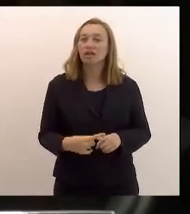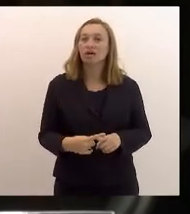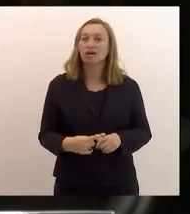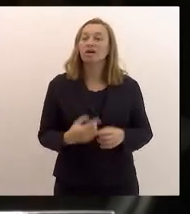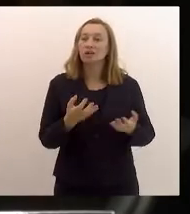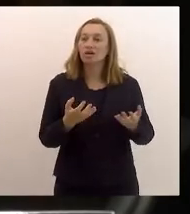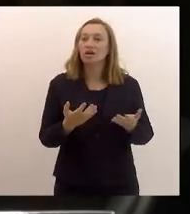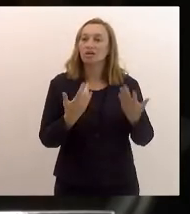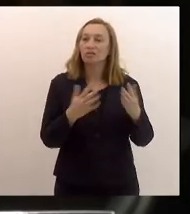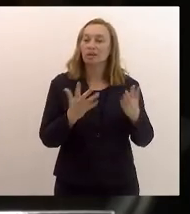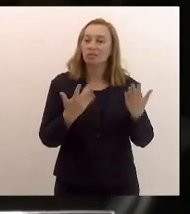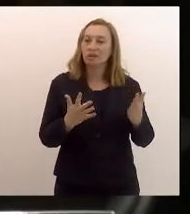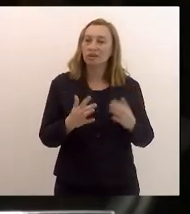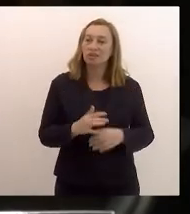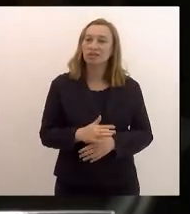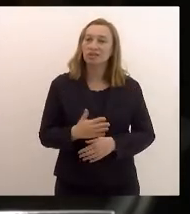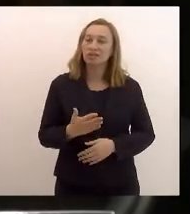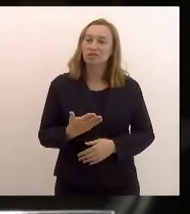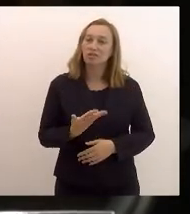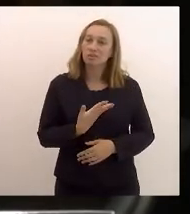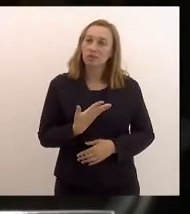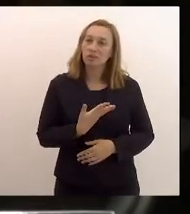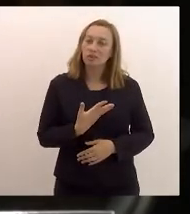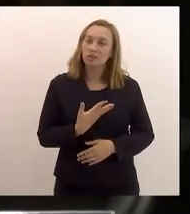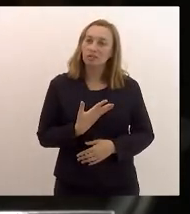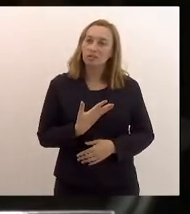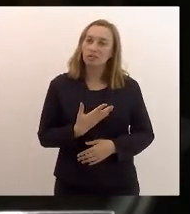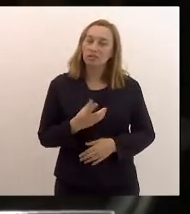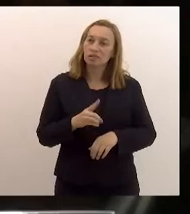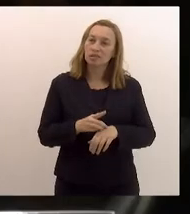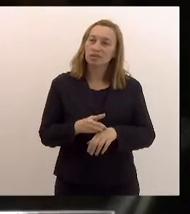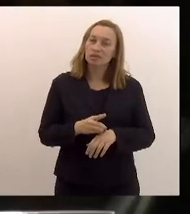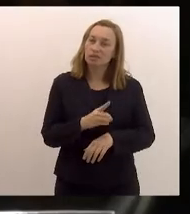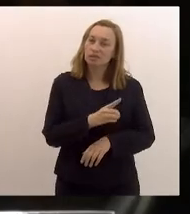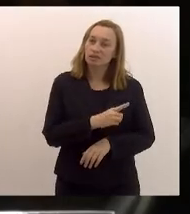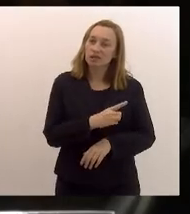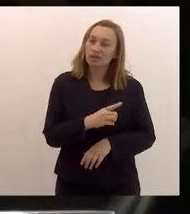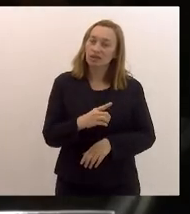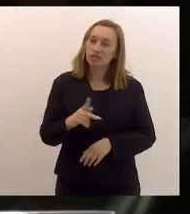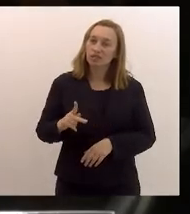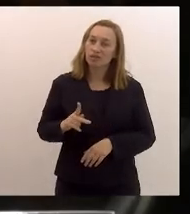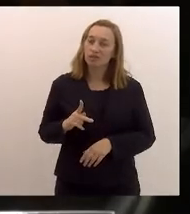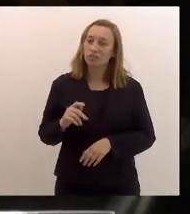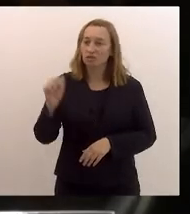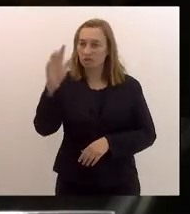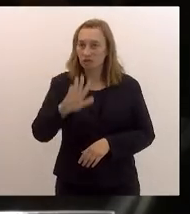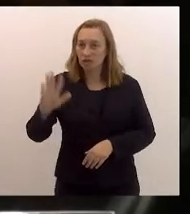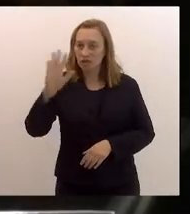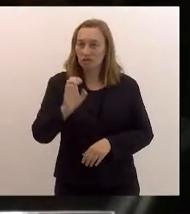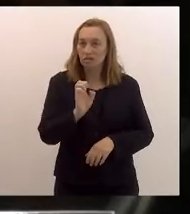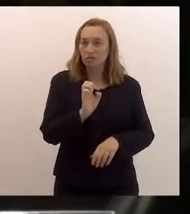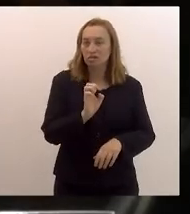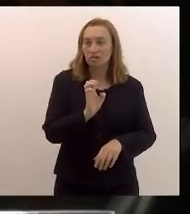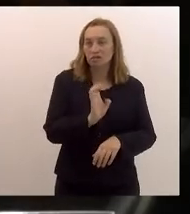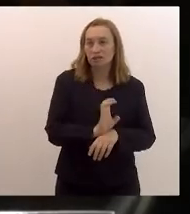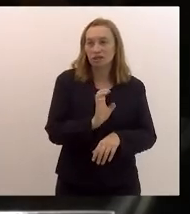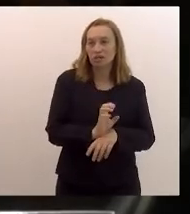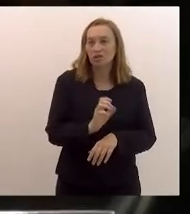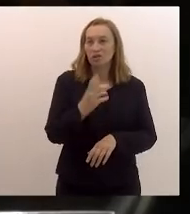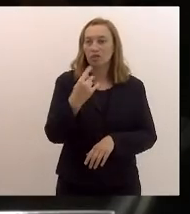quero saudar meu chará meu amigo defensor-geral do Estado Rodrigo Pacheco